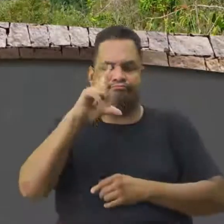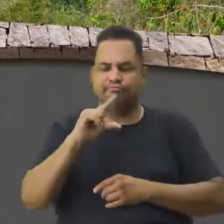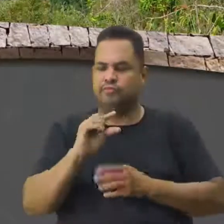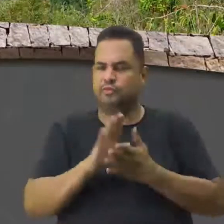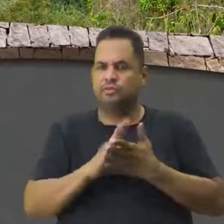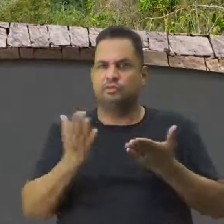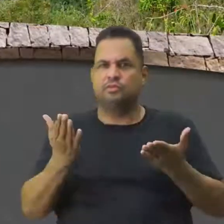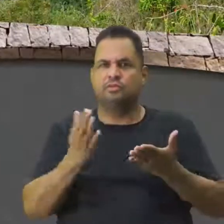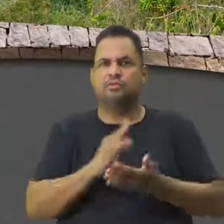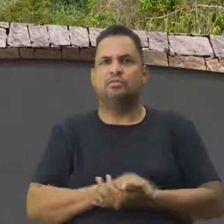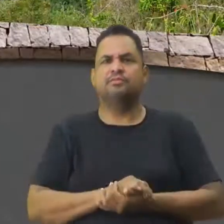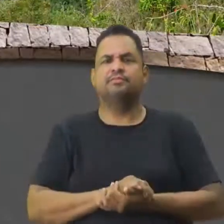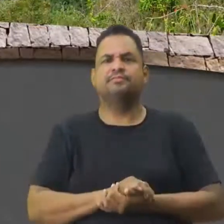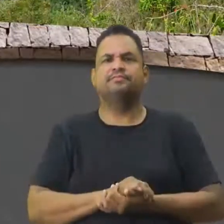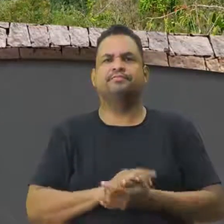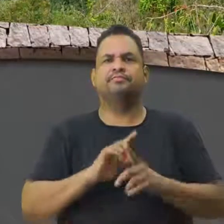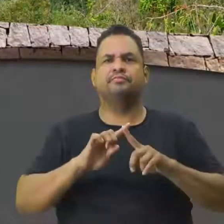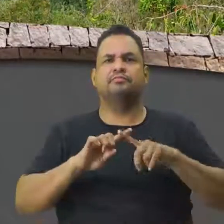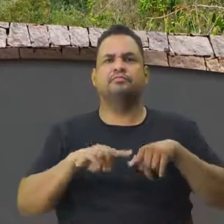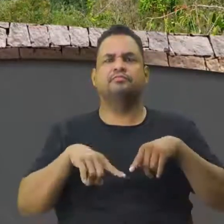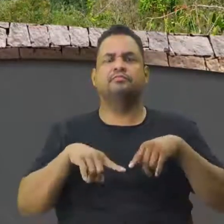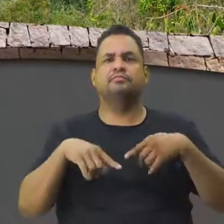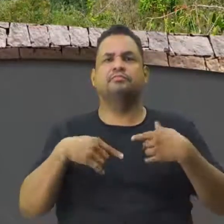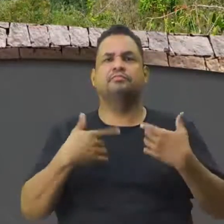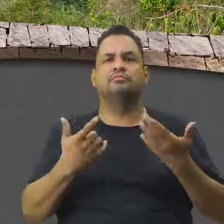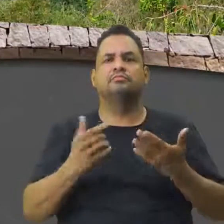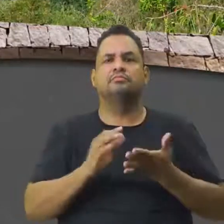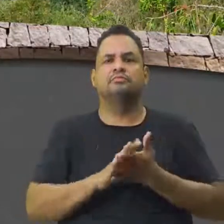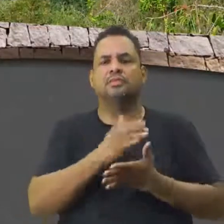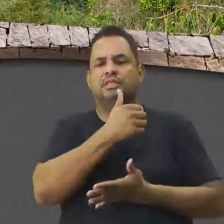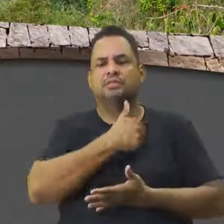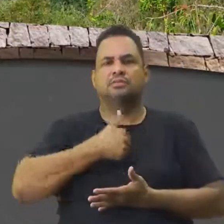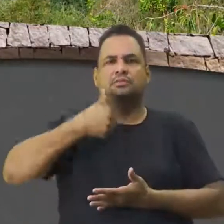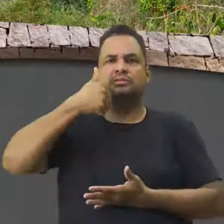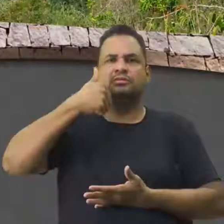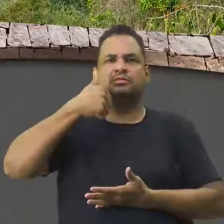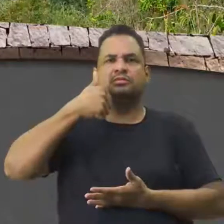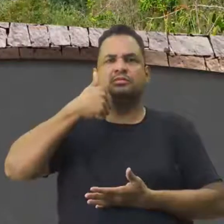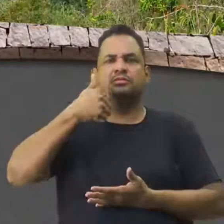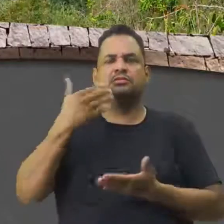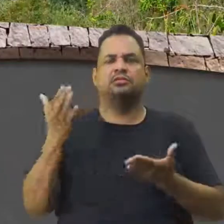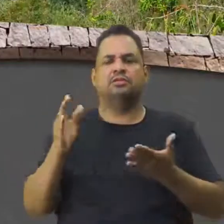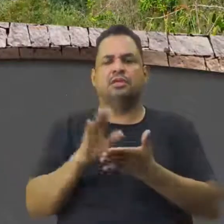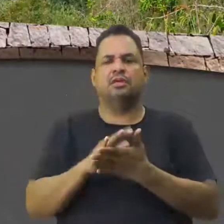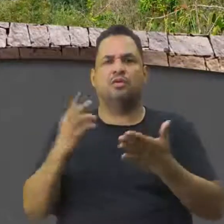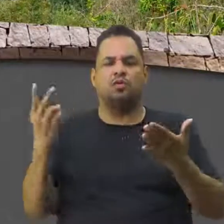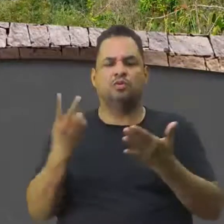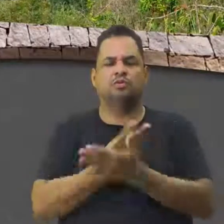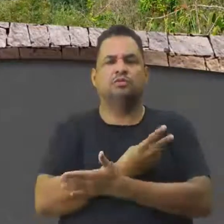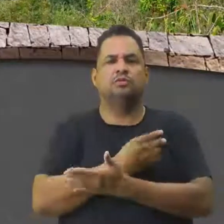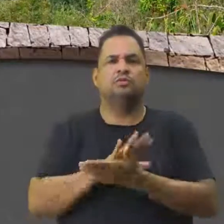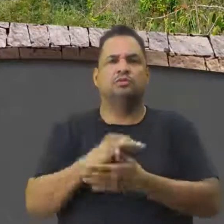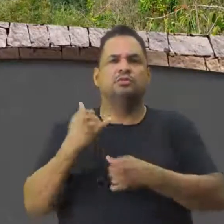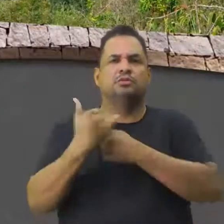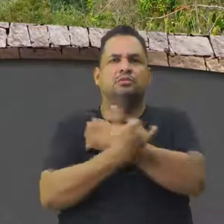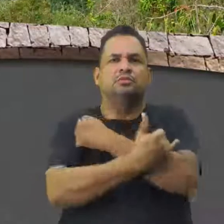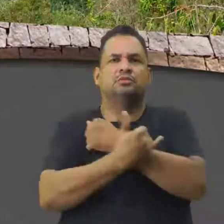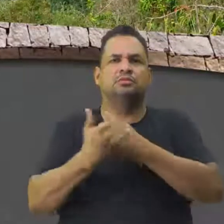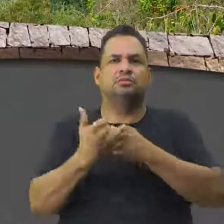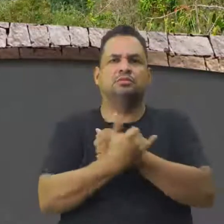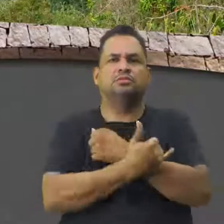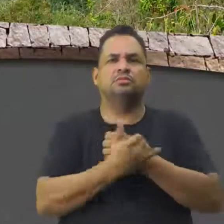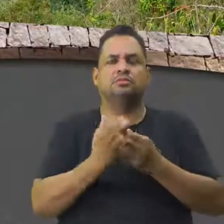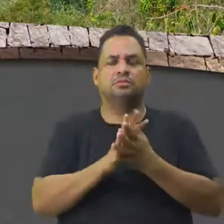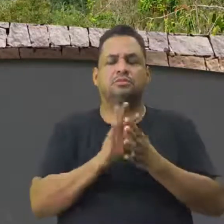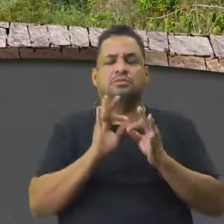absoluta. Mas com as melhorias que ocorreram na infraestrutura, essa